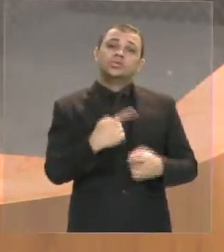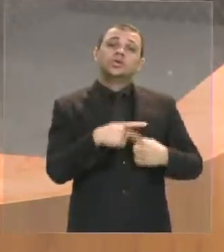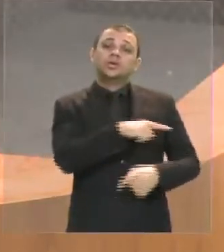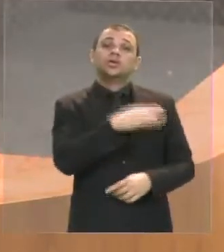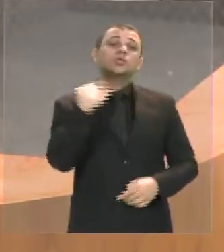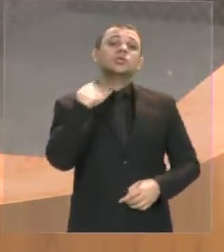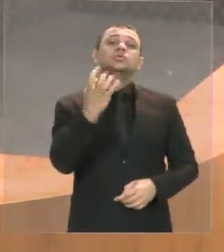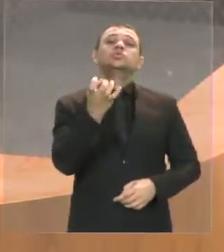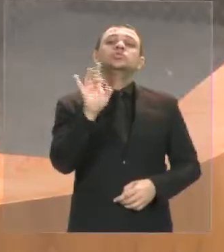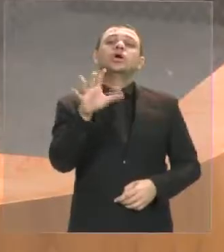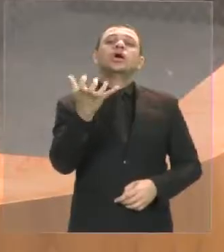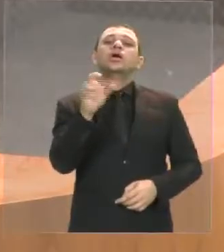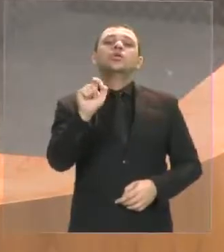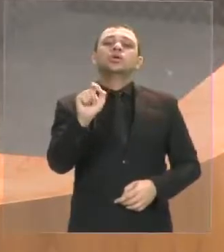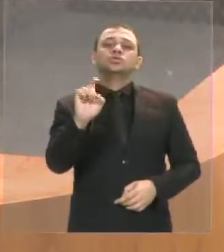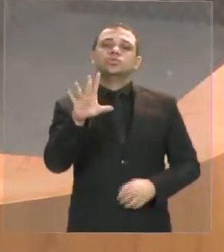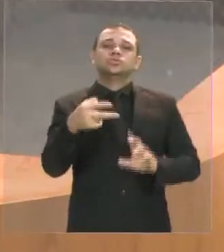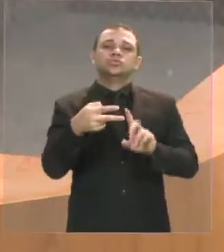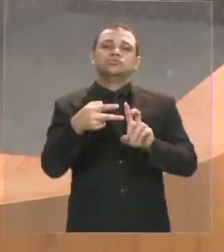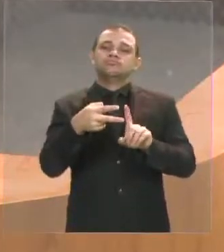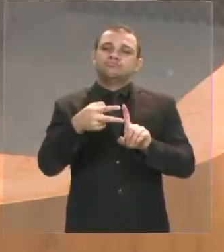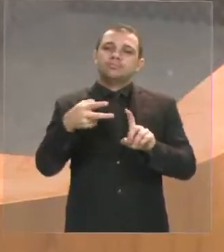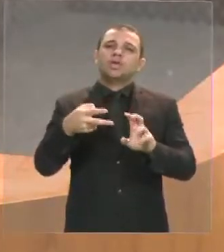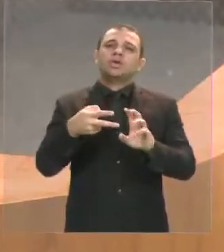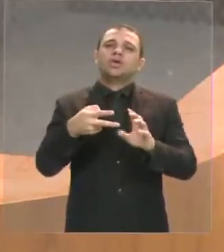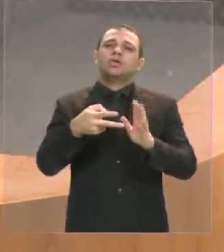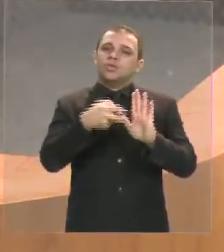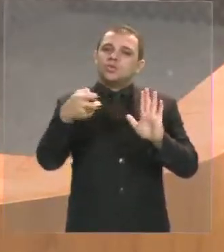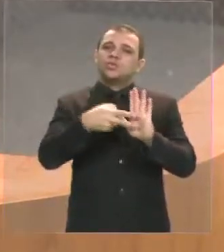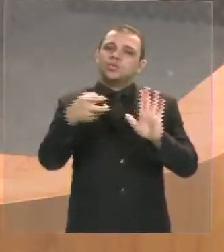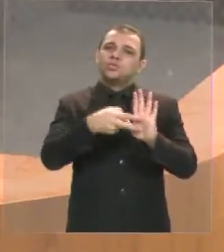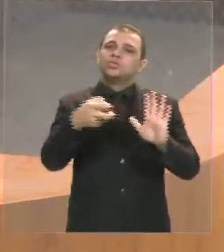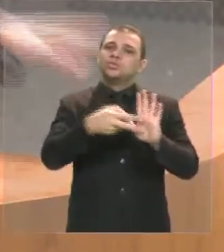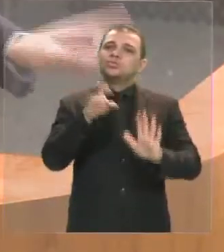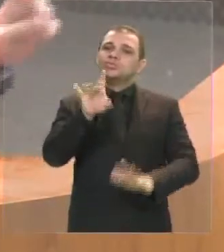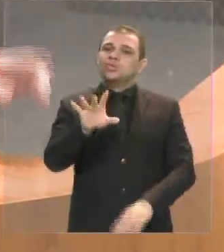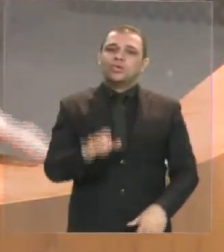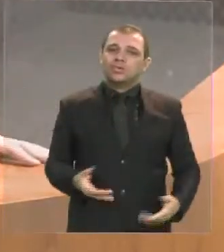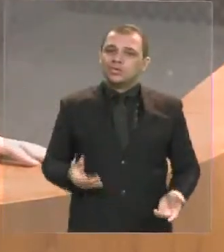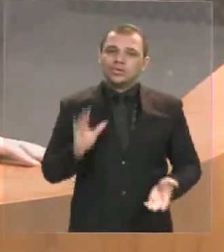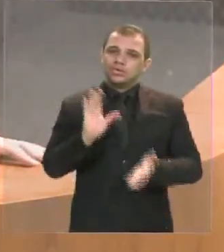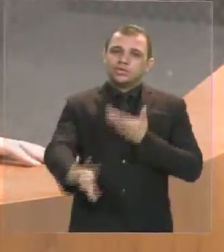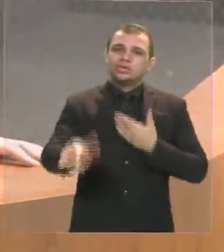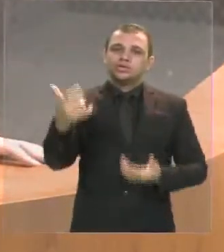de lucro. Não quer investir nada e quer passar uma responsabilidade, que também é deles,